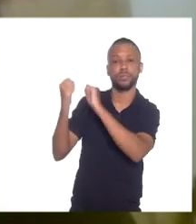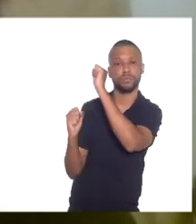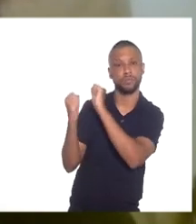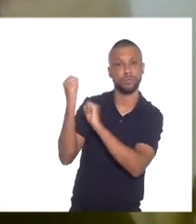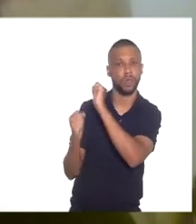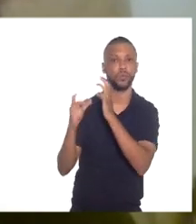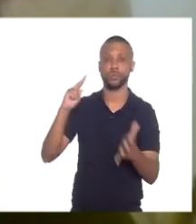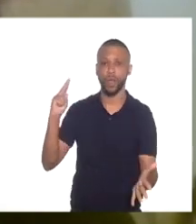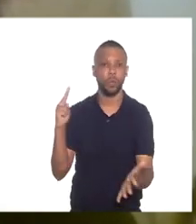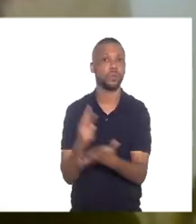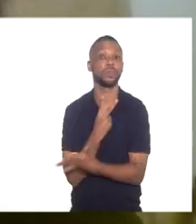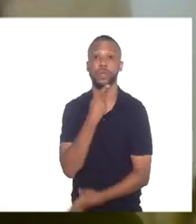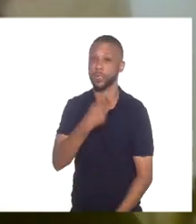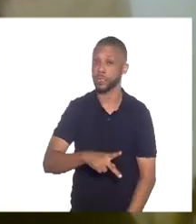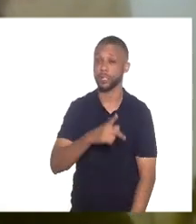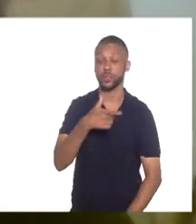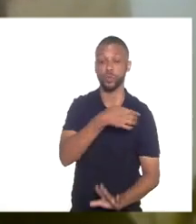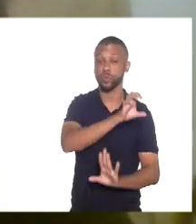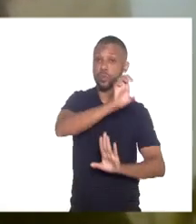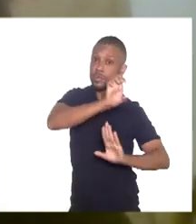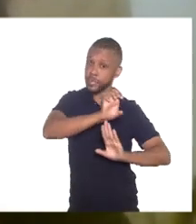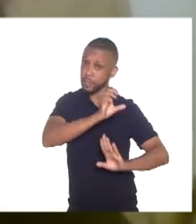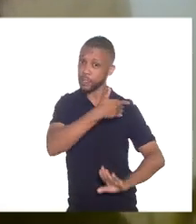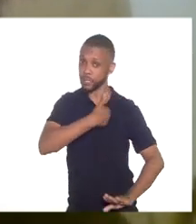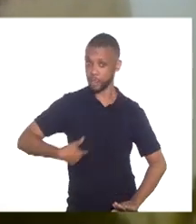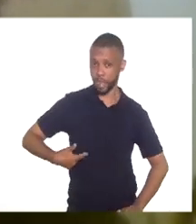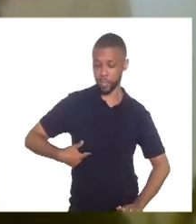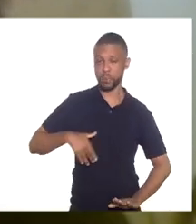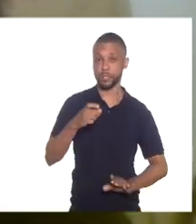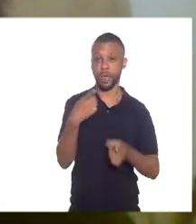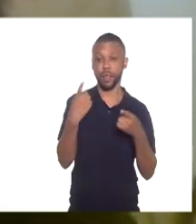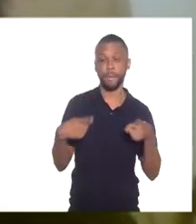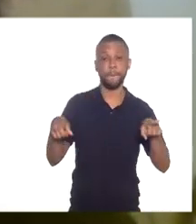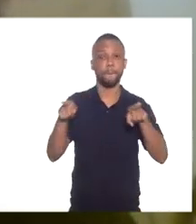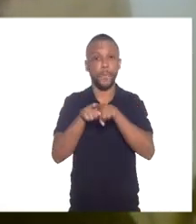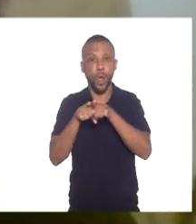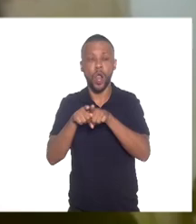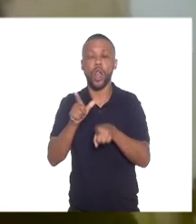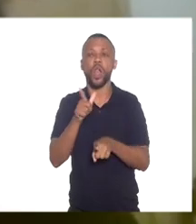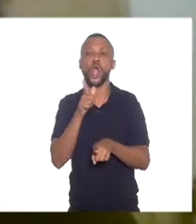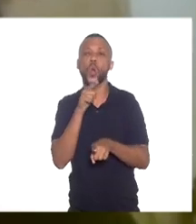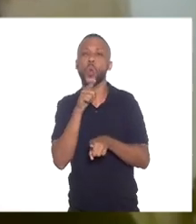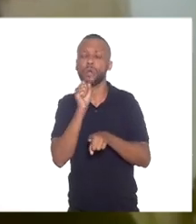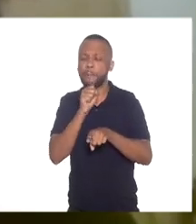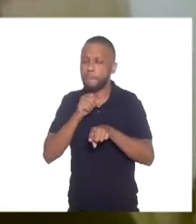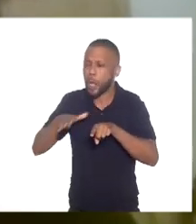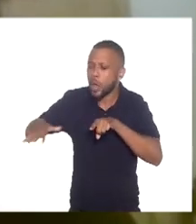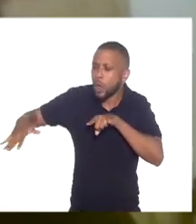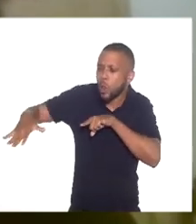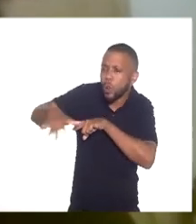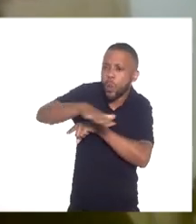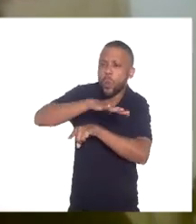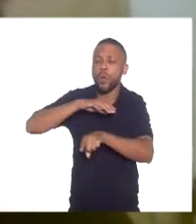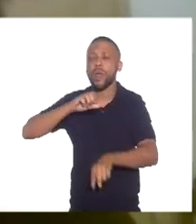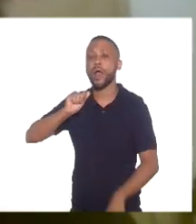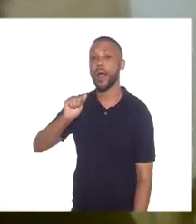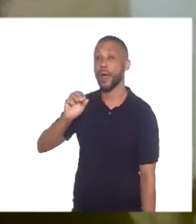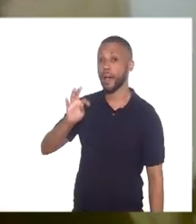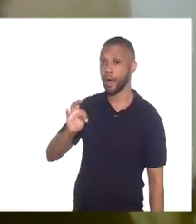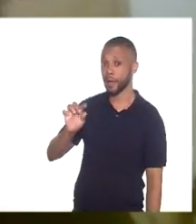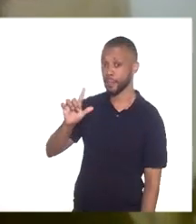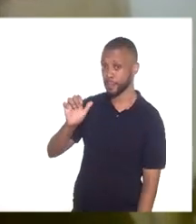aqui, num estado que é abraçado com o Oceano Atlântico, e aonde estão localizados a maioria